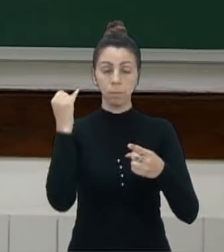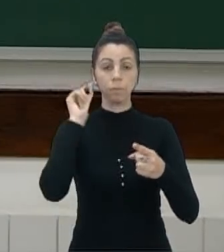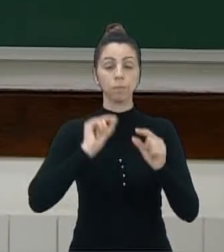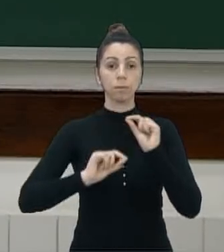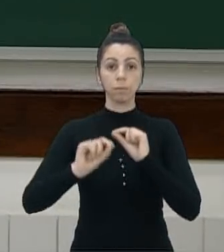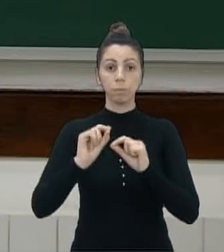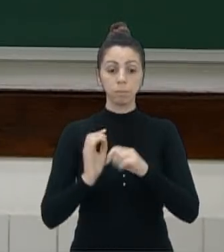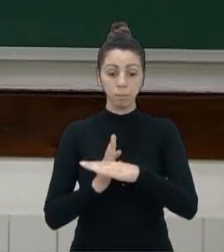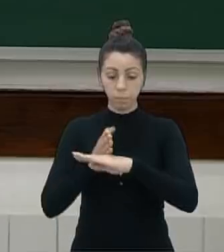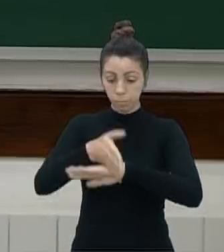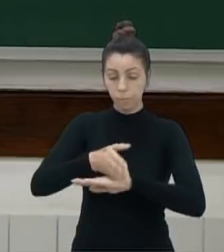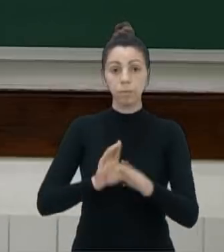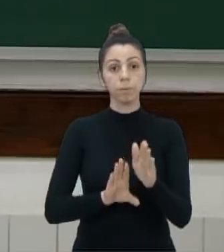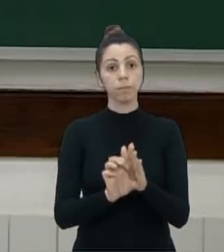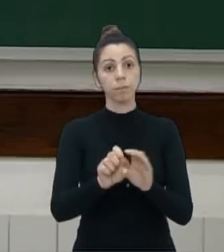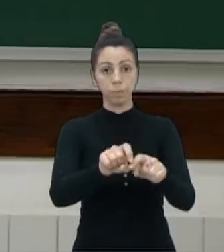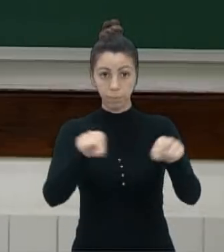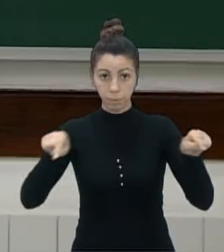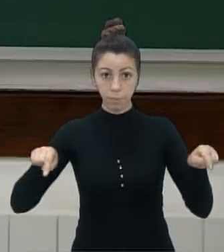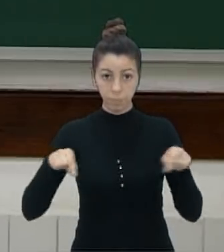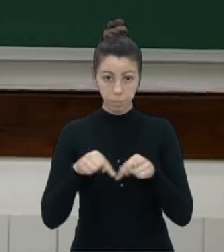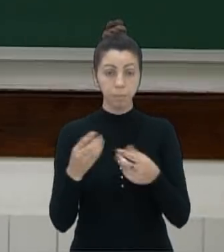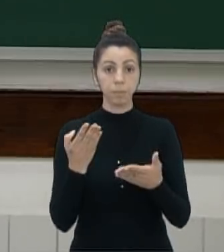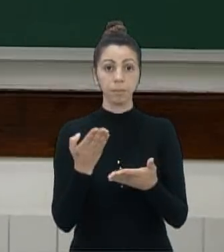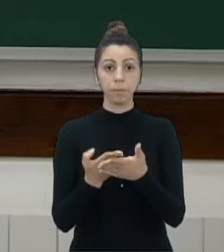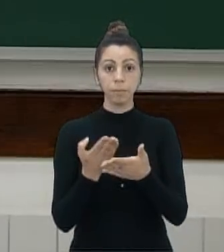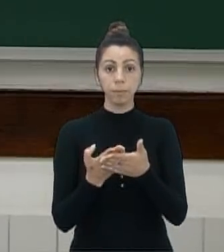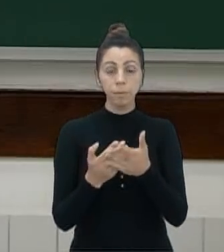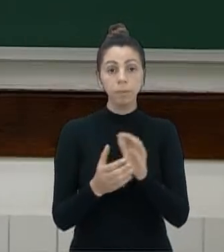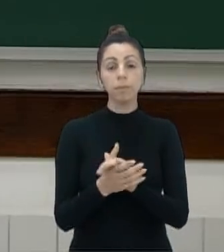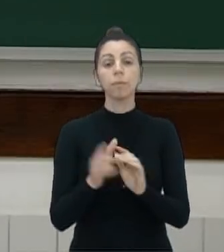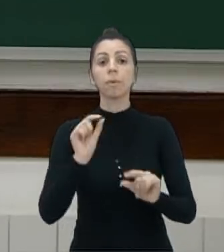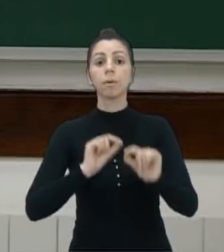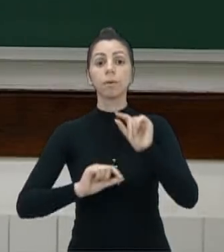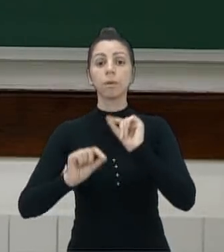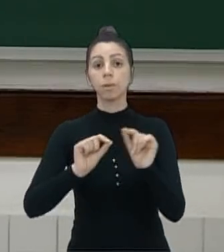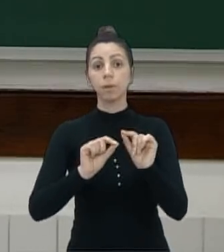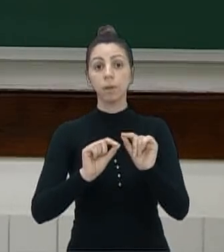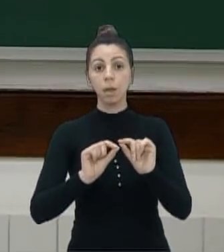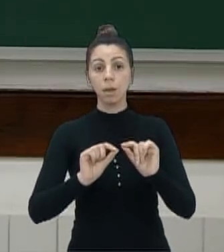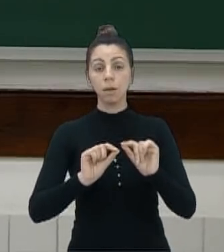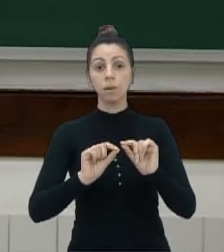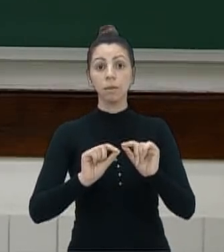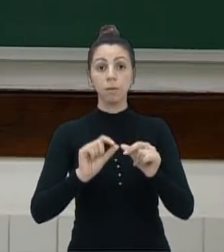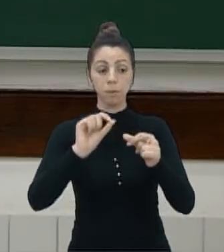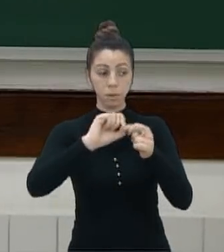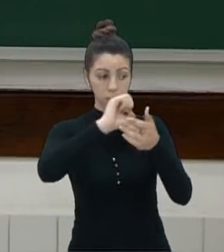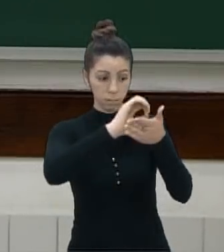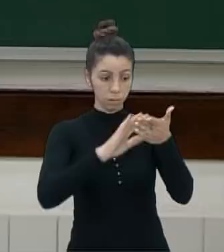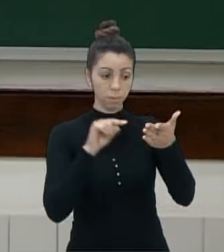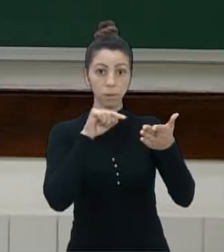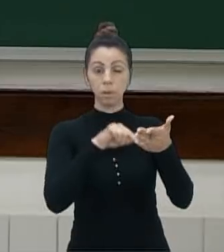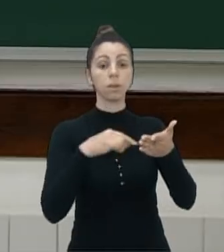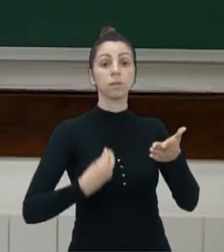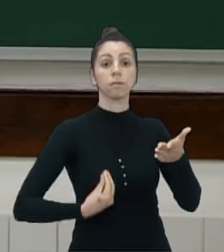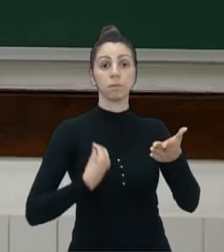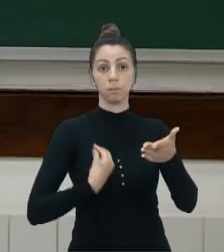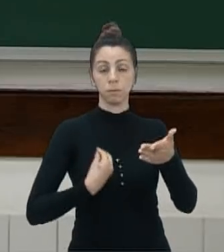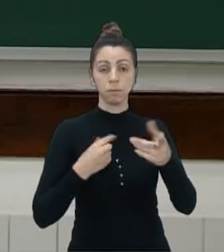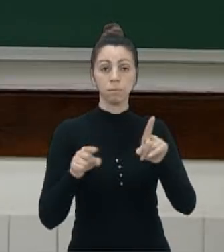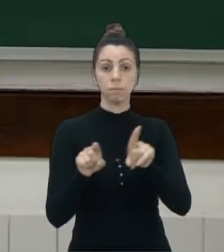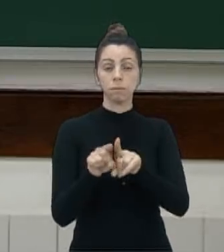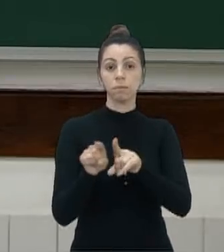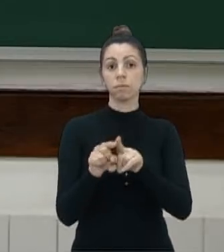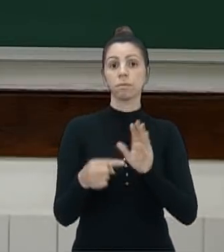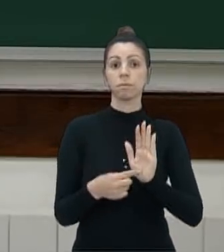é acessem o Classroom para que vocês possam efetivar a frequência de vocês, confirmar a frequência. Vai